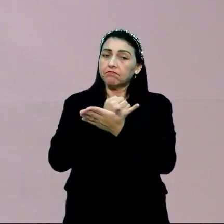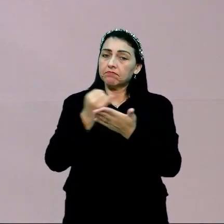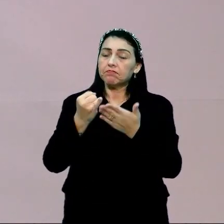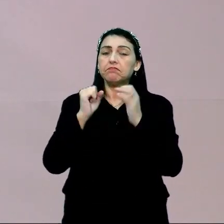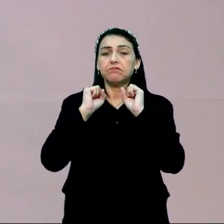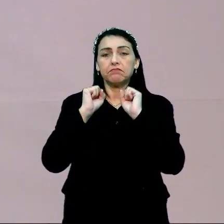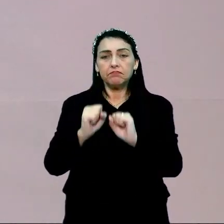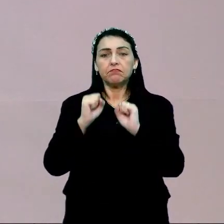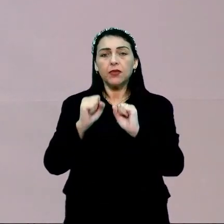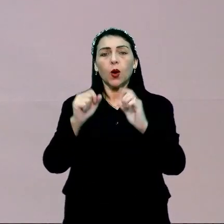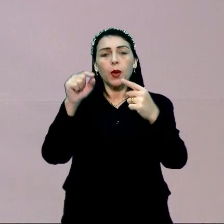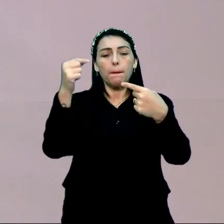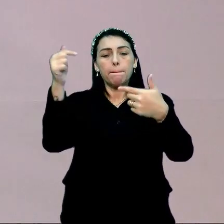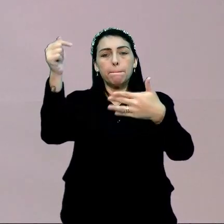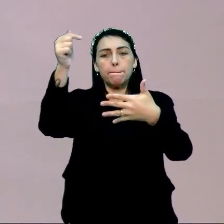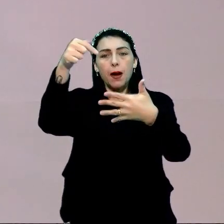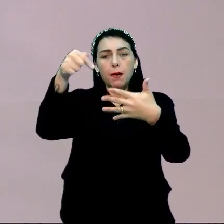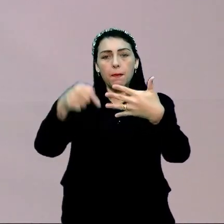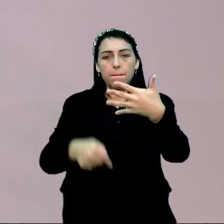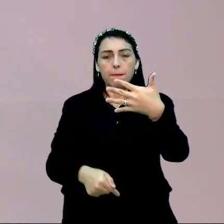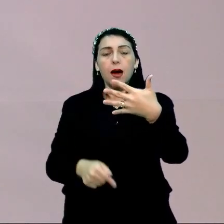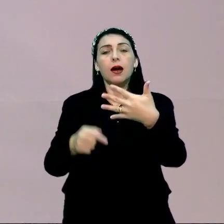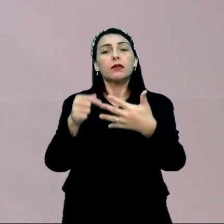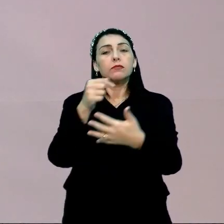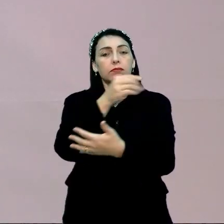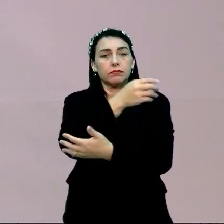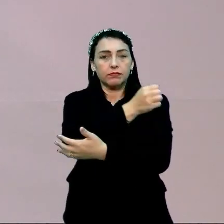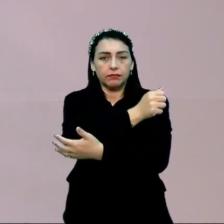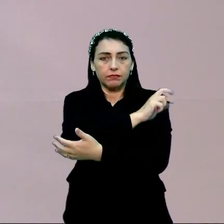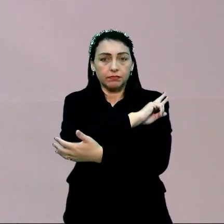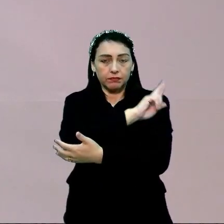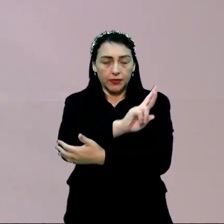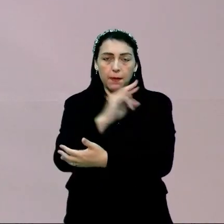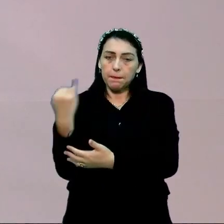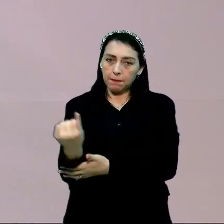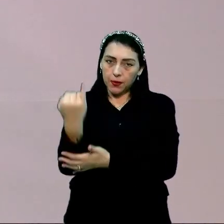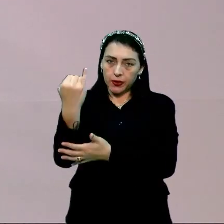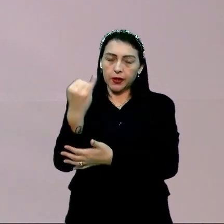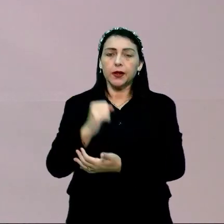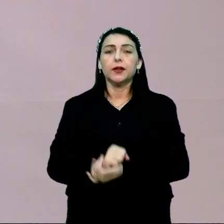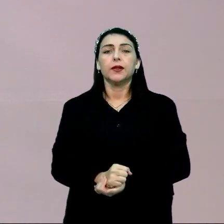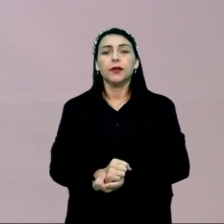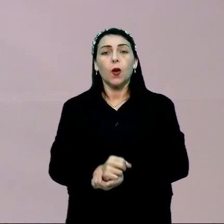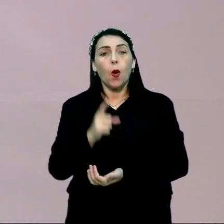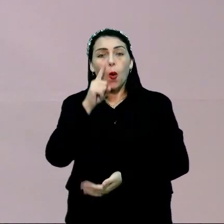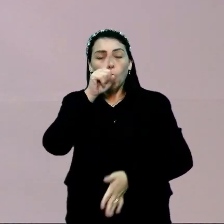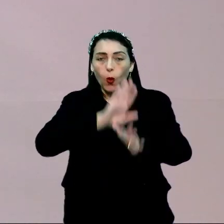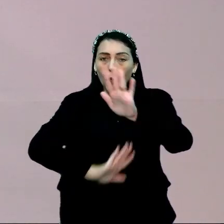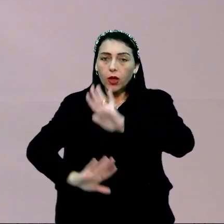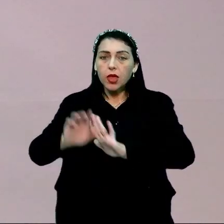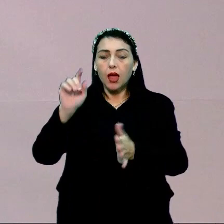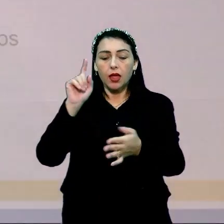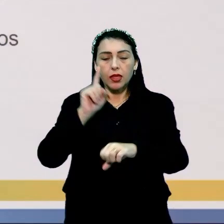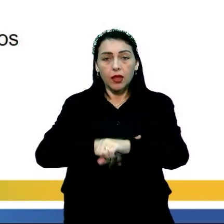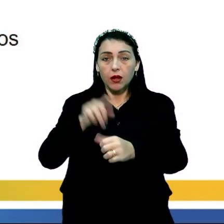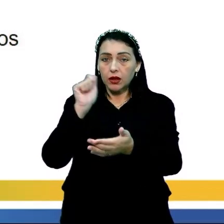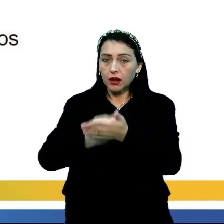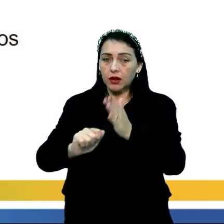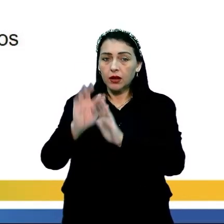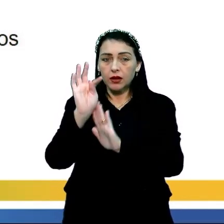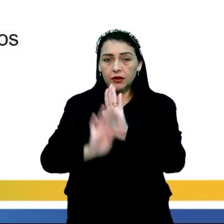ela pode pontuar em 4 competências. Então, ela é muito importante. Então, tome muito cuidado na hora da escrita do seu